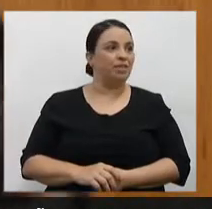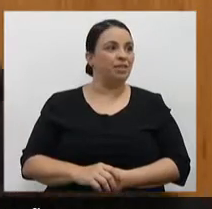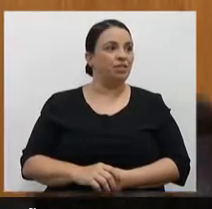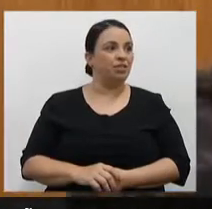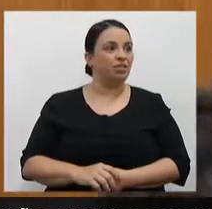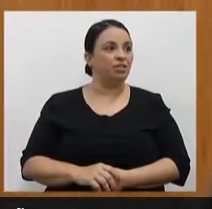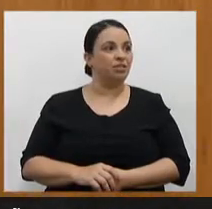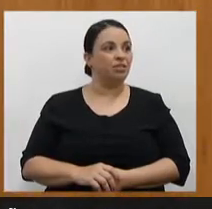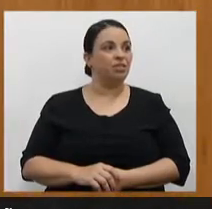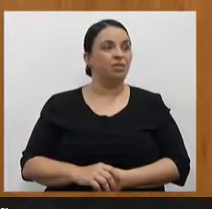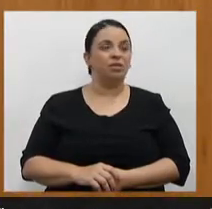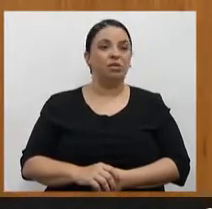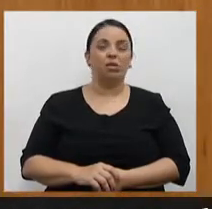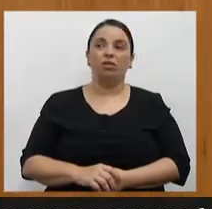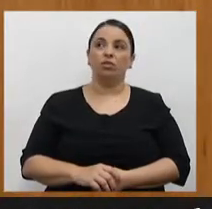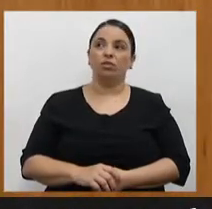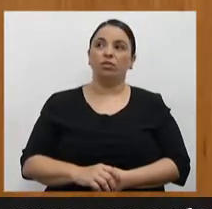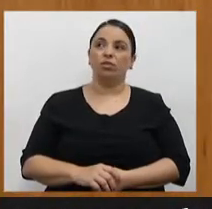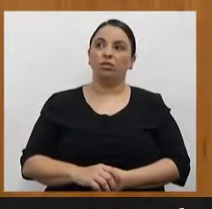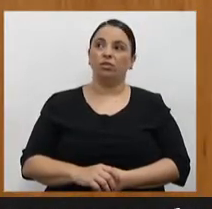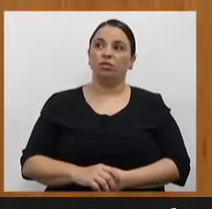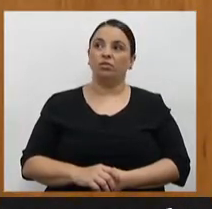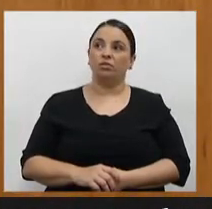Já, né?